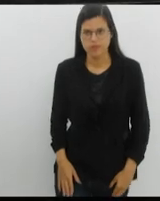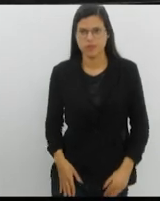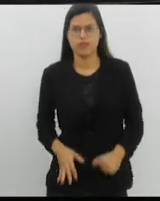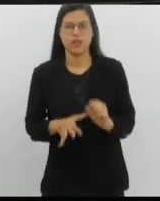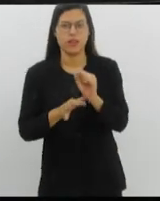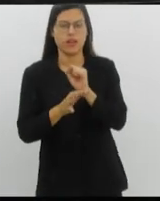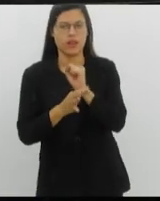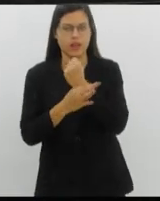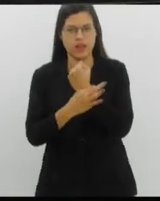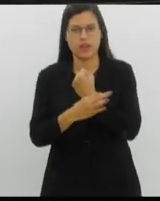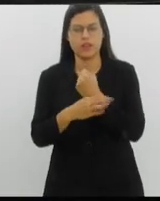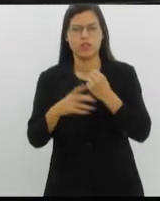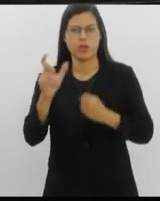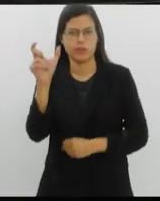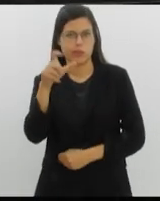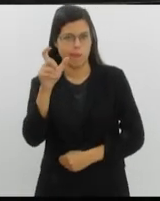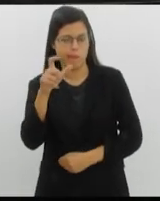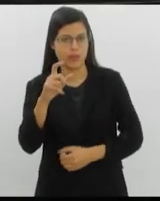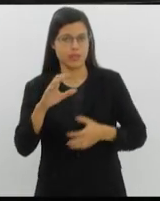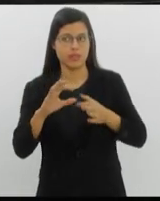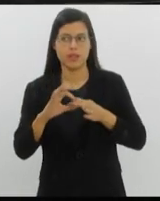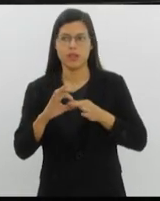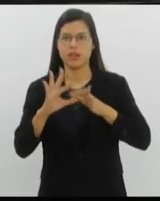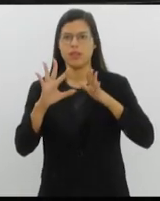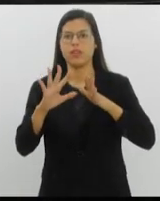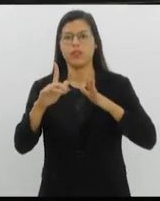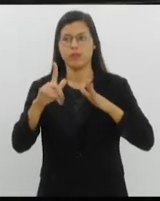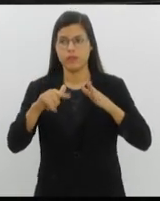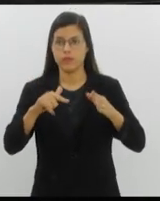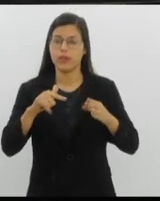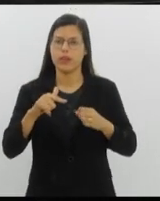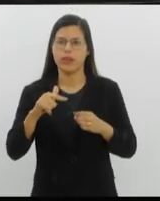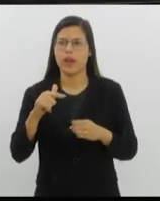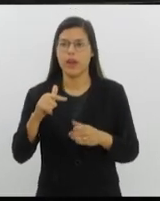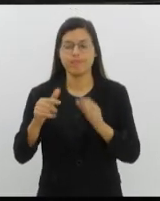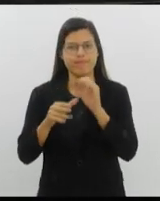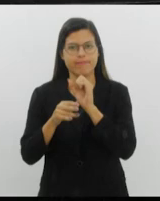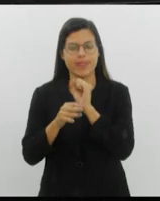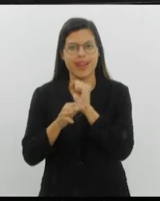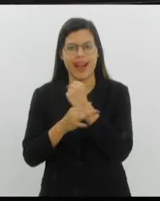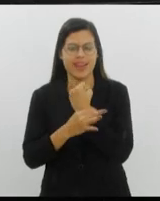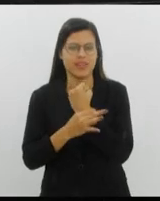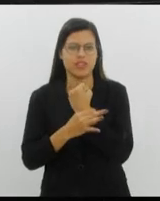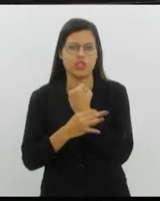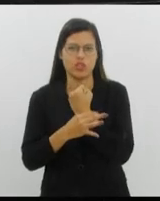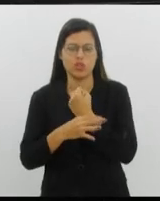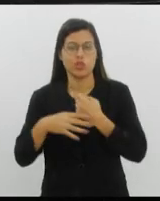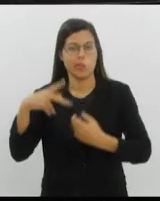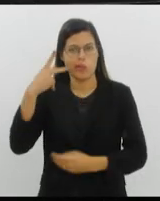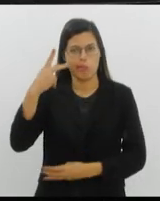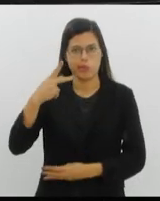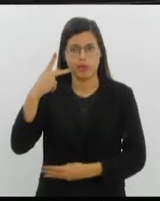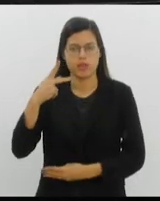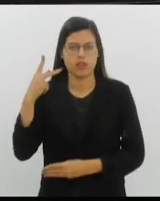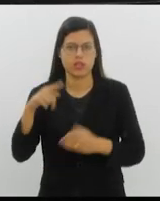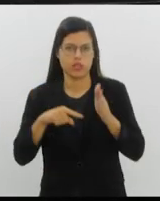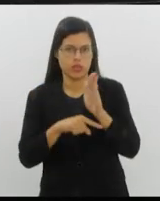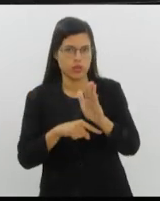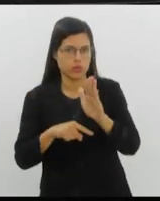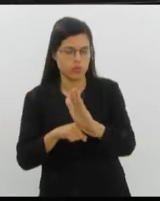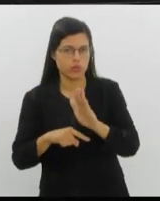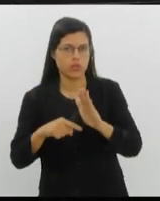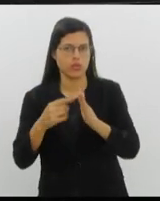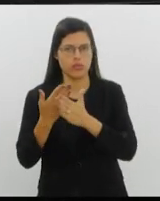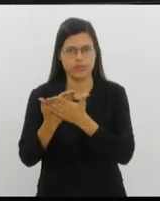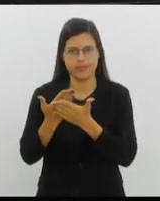intermodal, o passe livre é universal para o estudante, a garantia de uma política de assistência estudantil. Então, são essas coisas